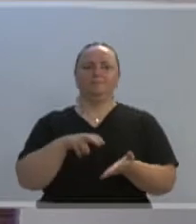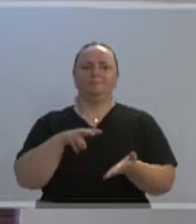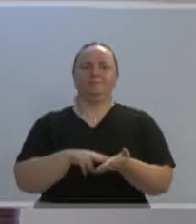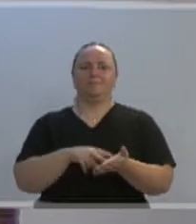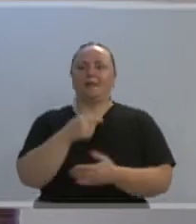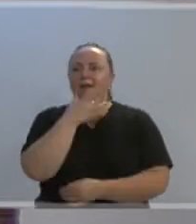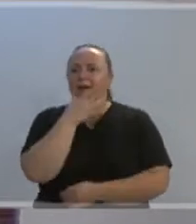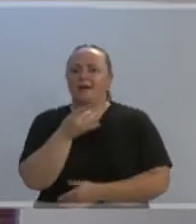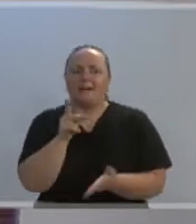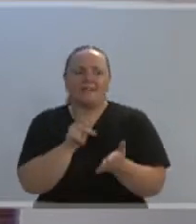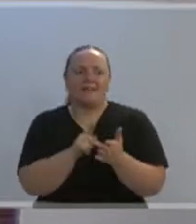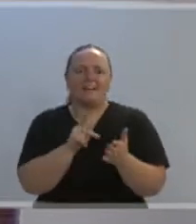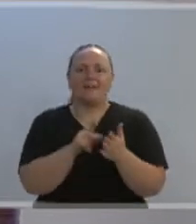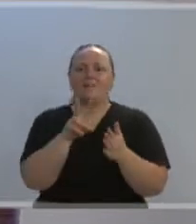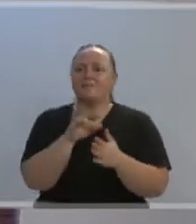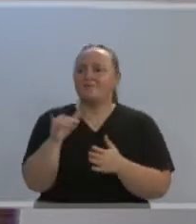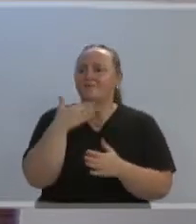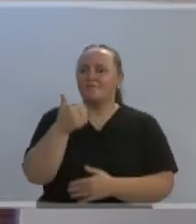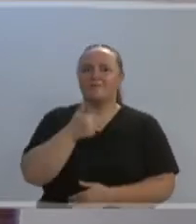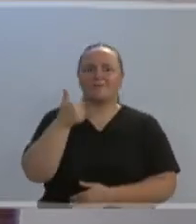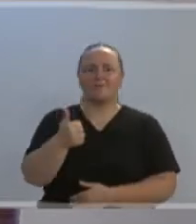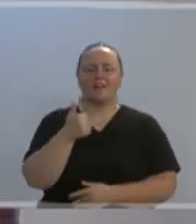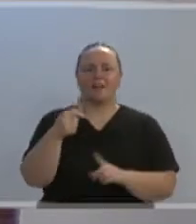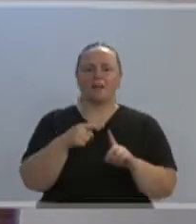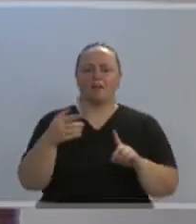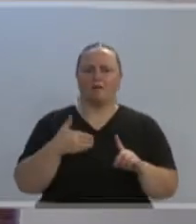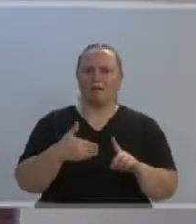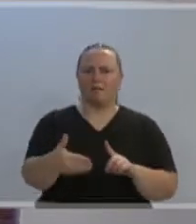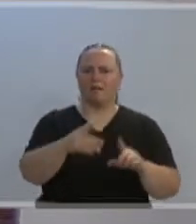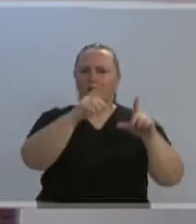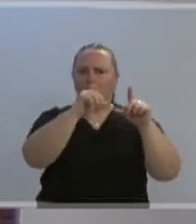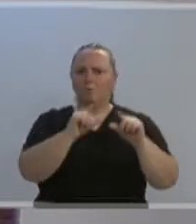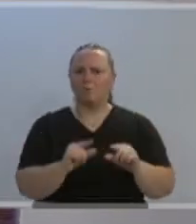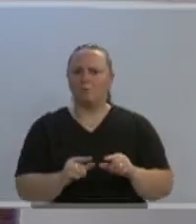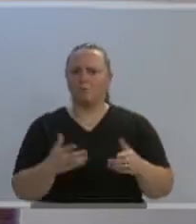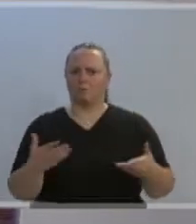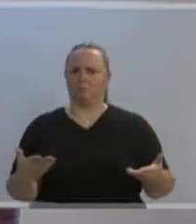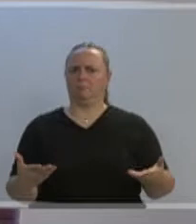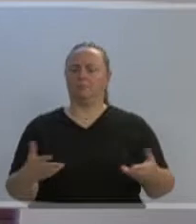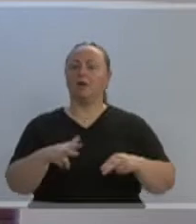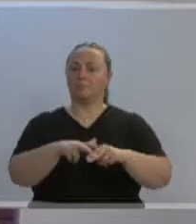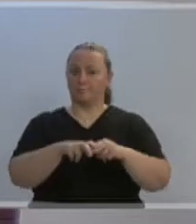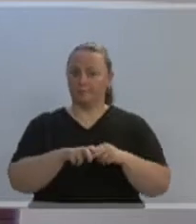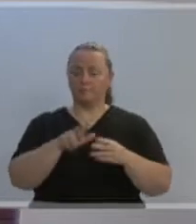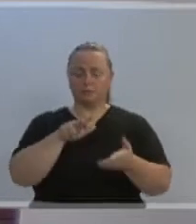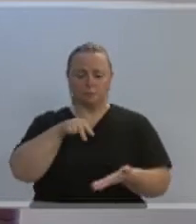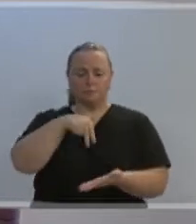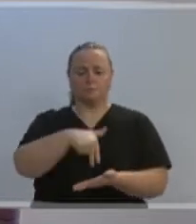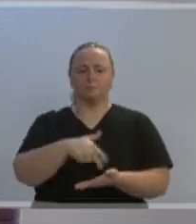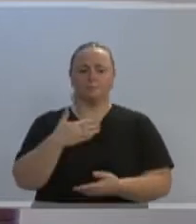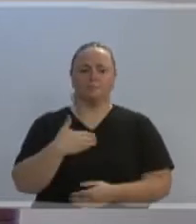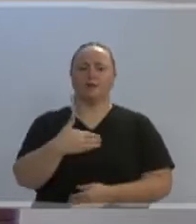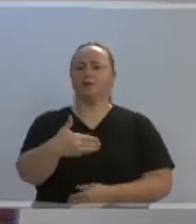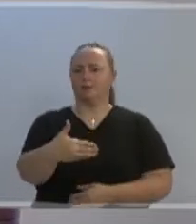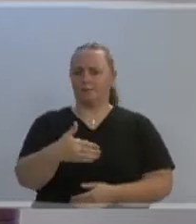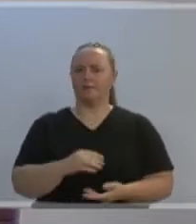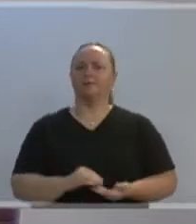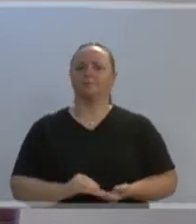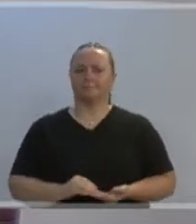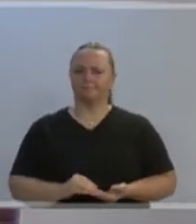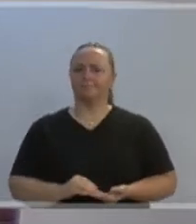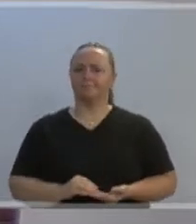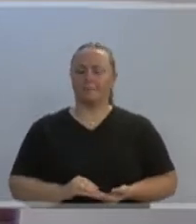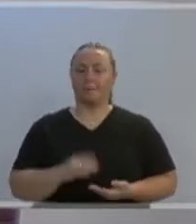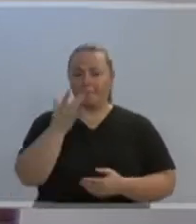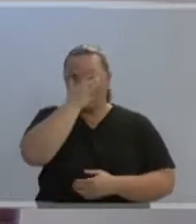achei, de certa forma, estranha essa questão da diminuição, fui cobrado e faço aqui essa minha manifestação, juntamente reproduzindo a fala